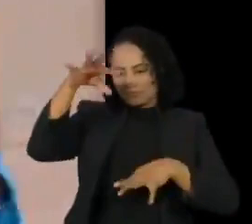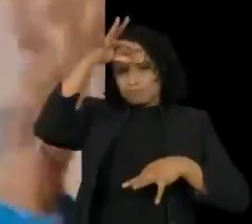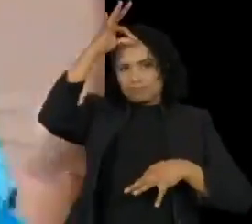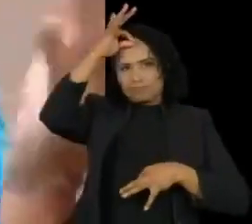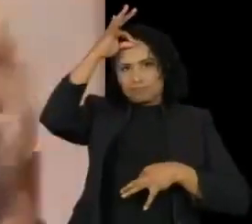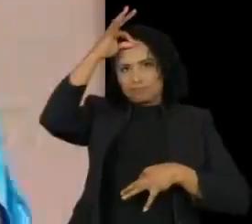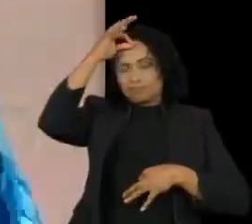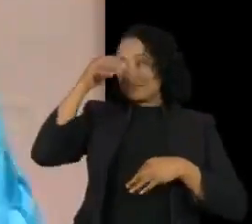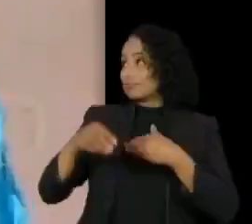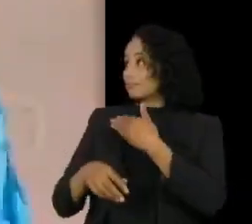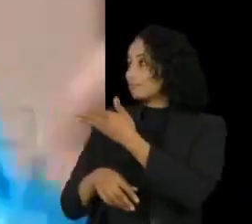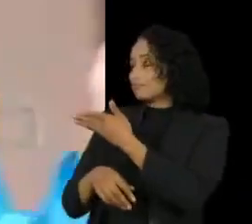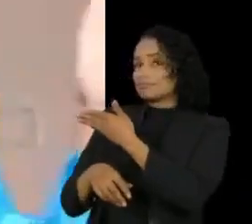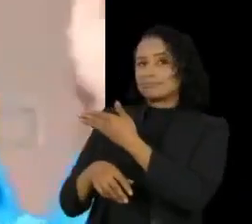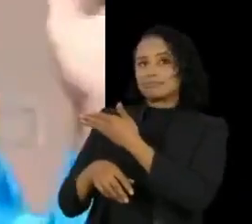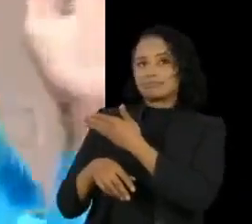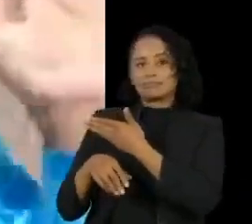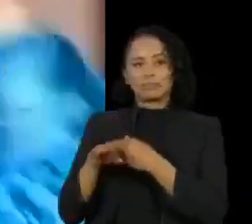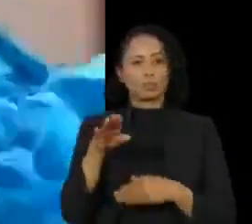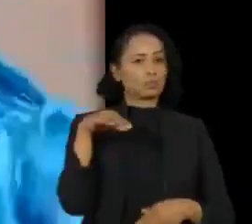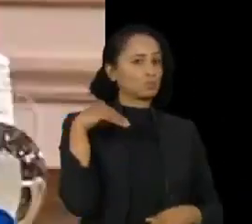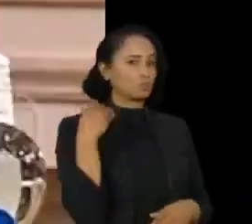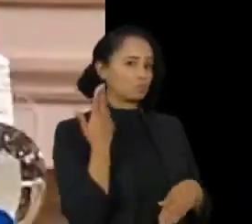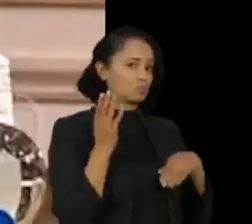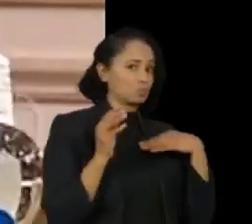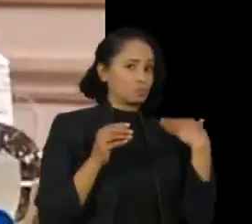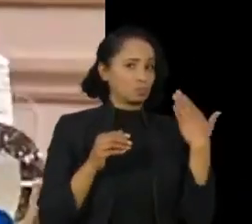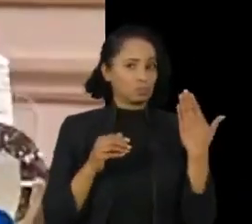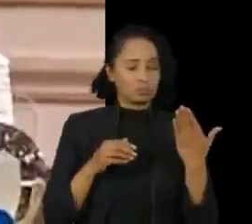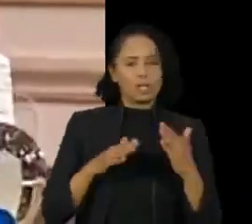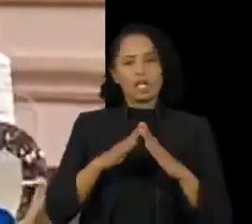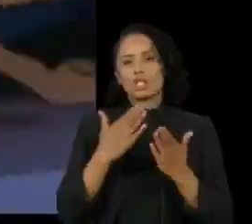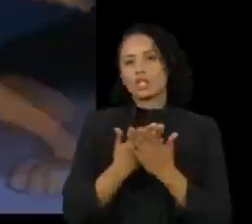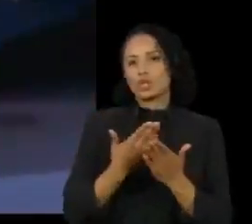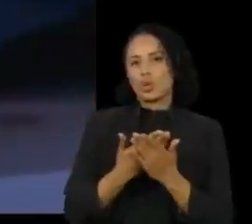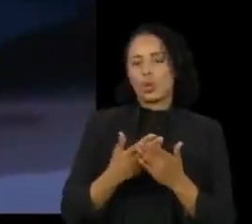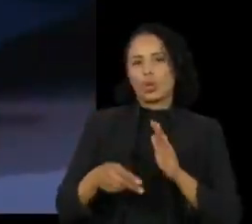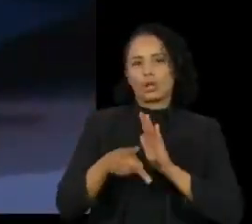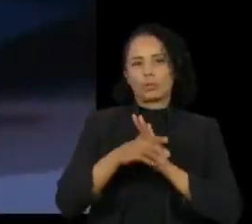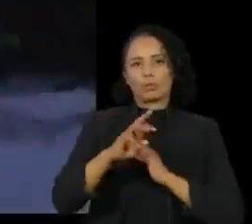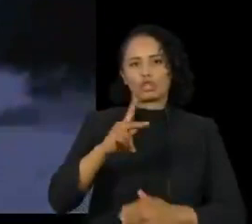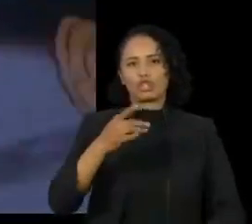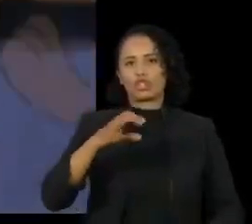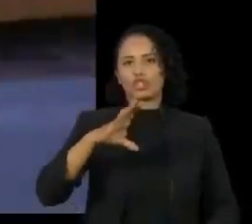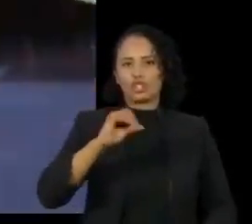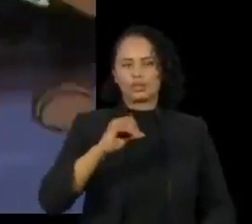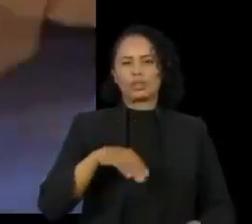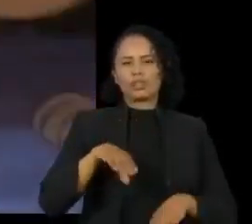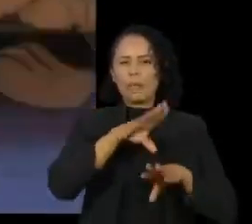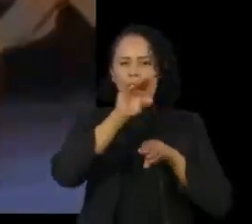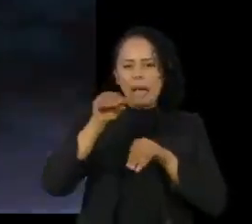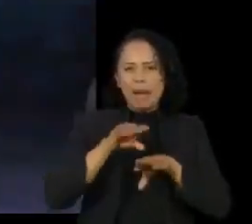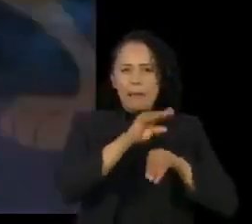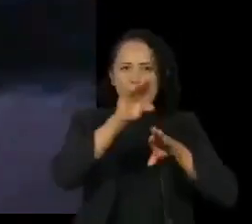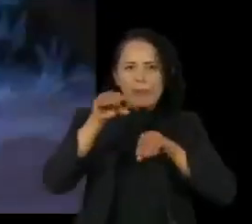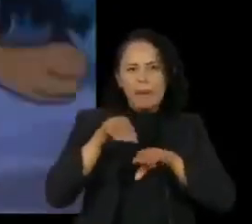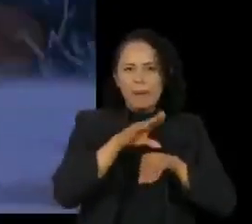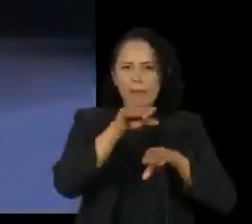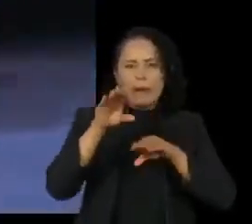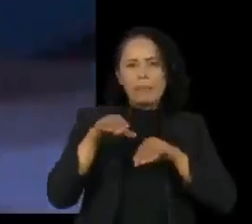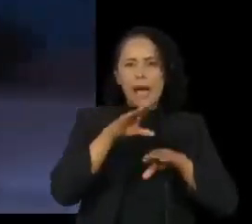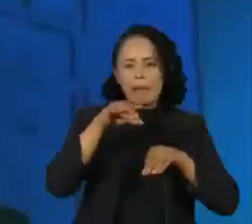peru do que viria a ser a Escolinha do Professor Raimundo de Chico Anysio como ondulações próprias e muita plasticidade vocal